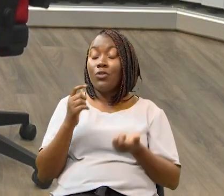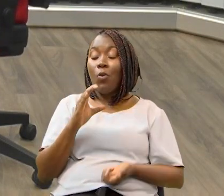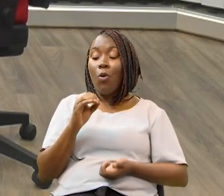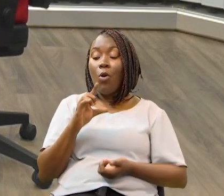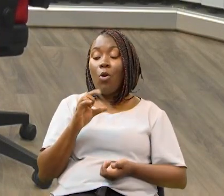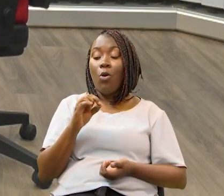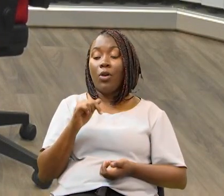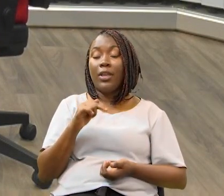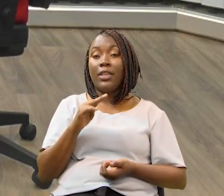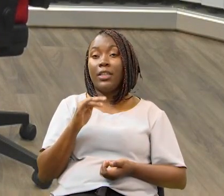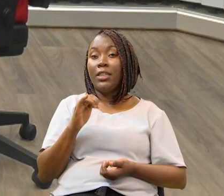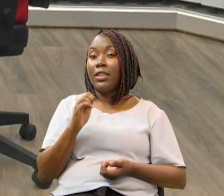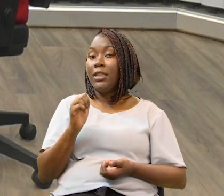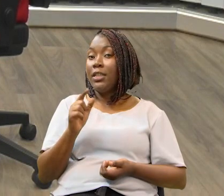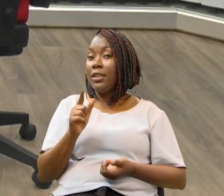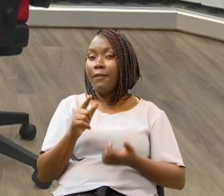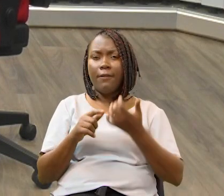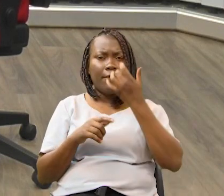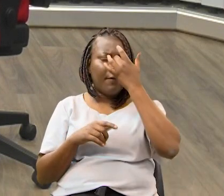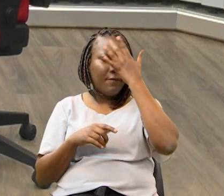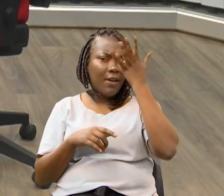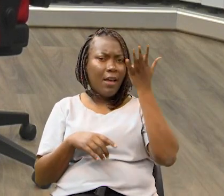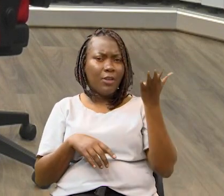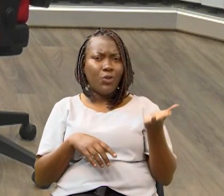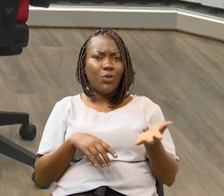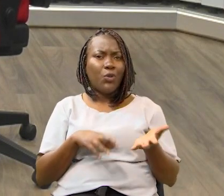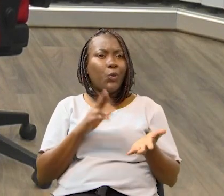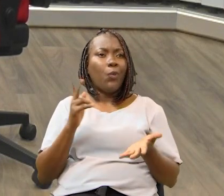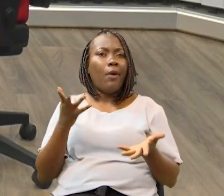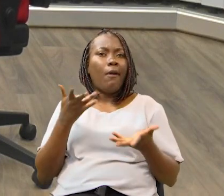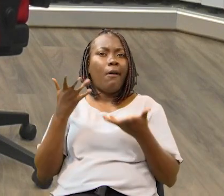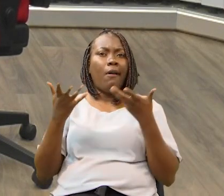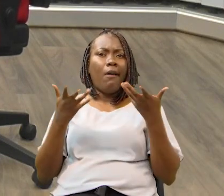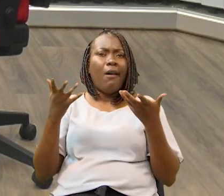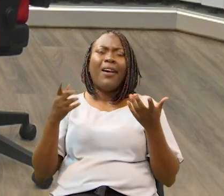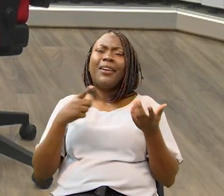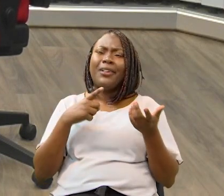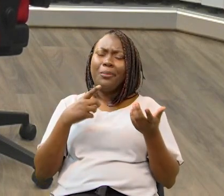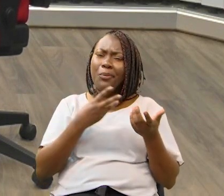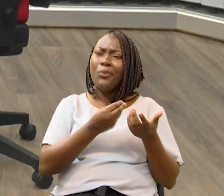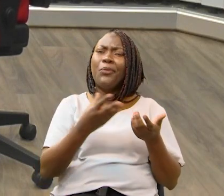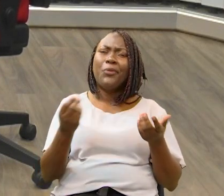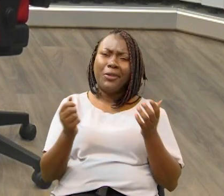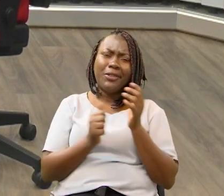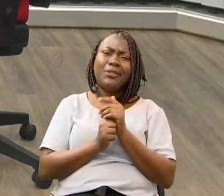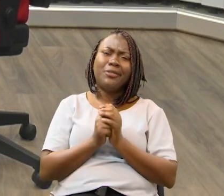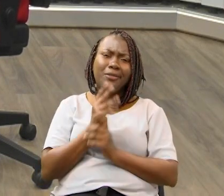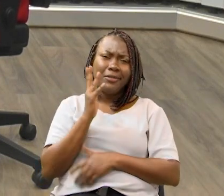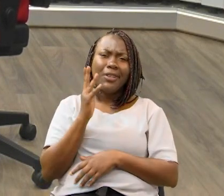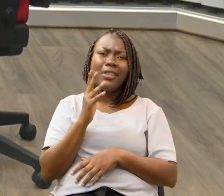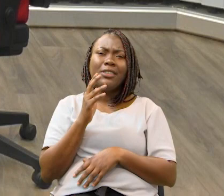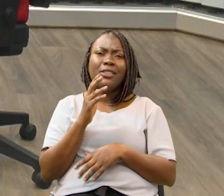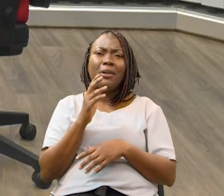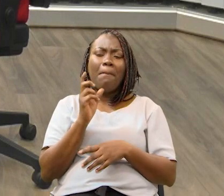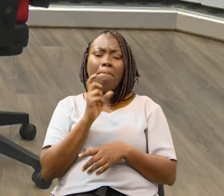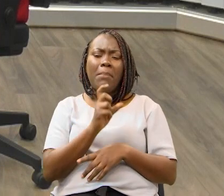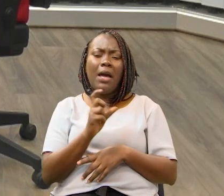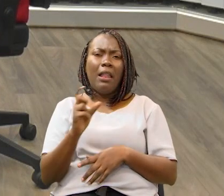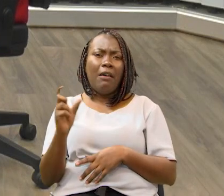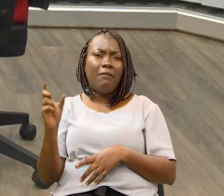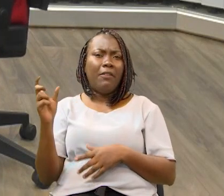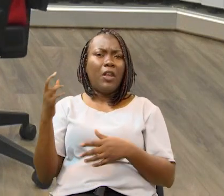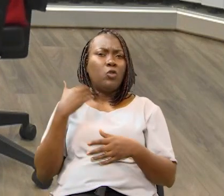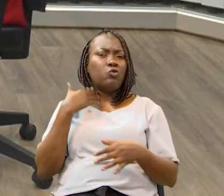algo bem fácil, né? Fácil. Lei de Igualdade Salarial, não tem aquele negócio que... Porque muitas vezes é por conta do palavreado jurídico,